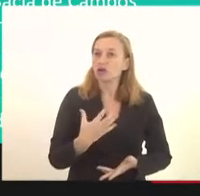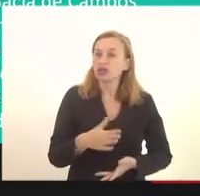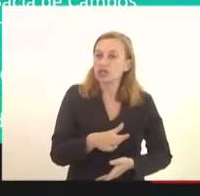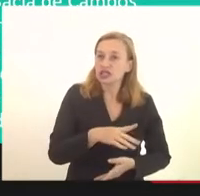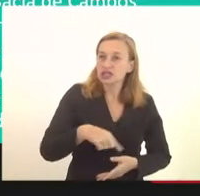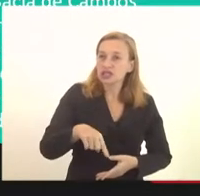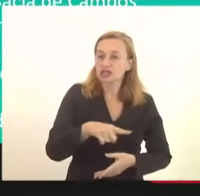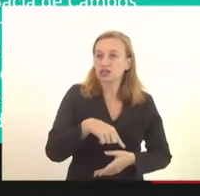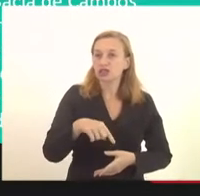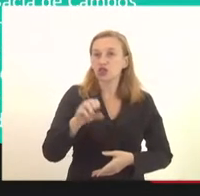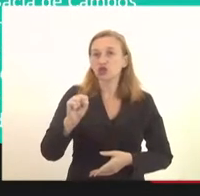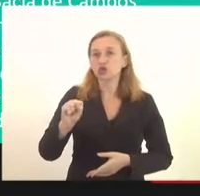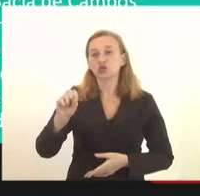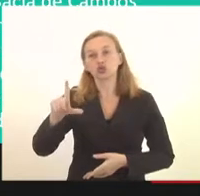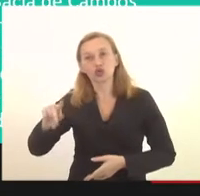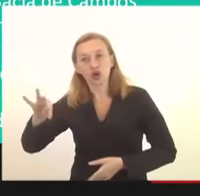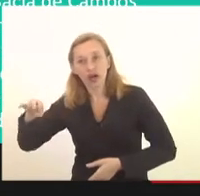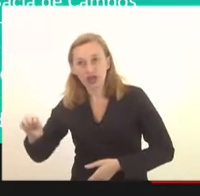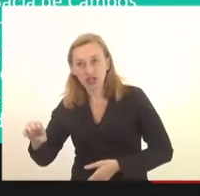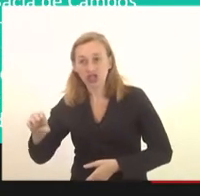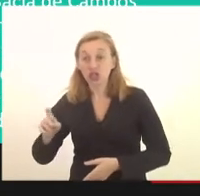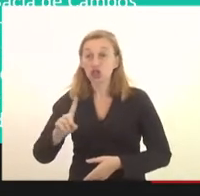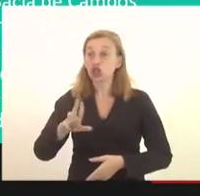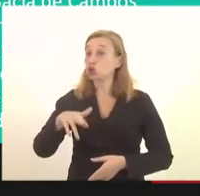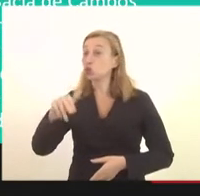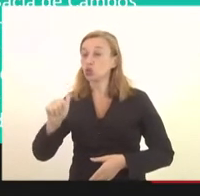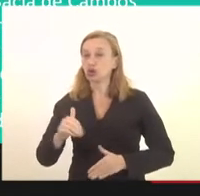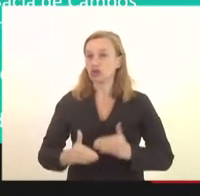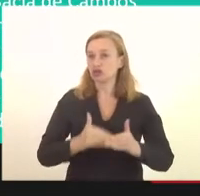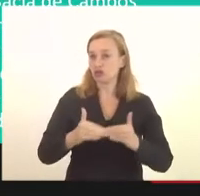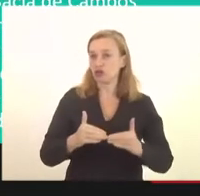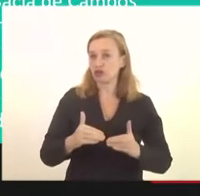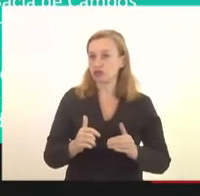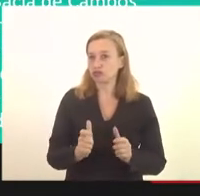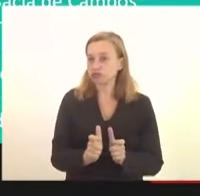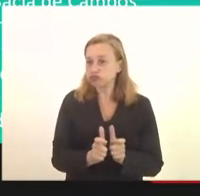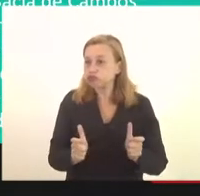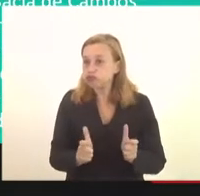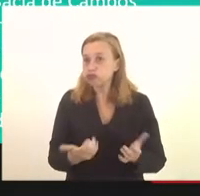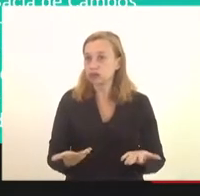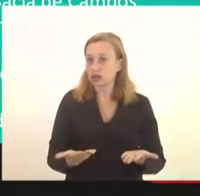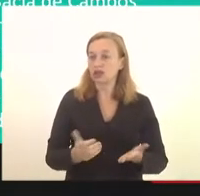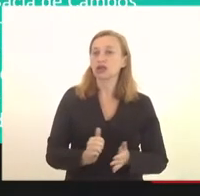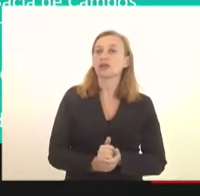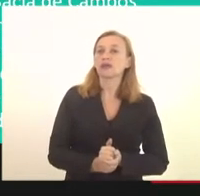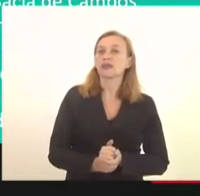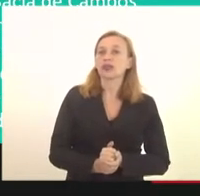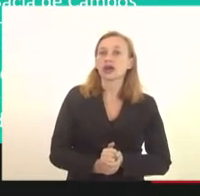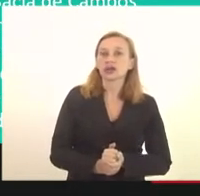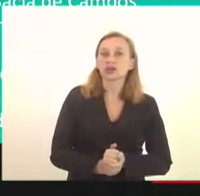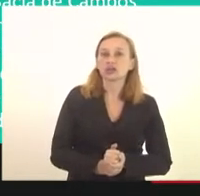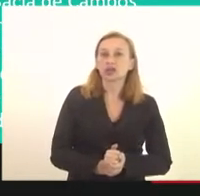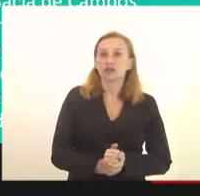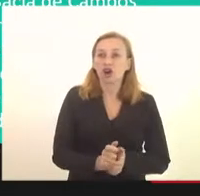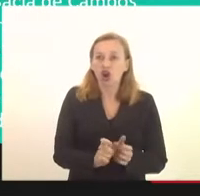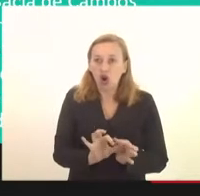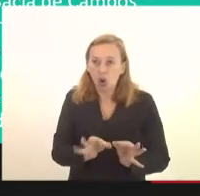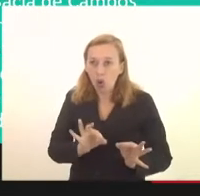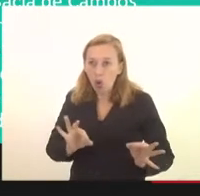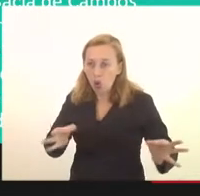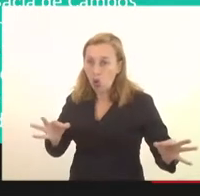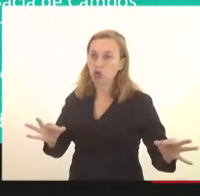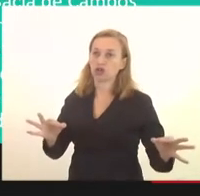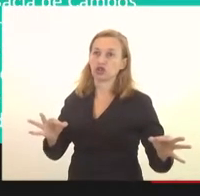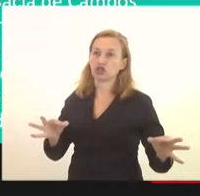parte sudoeste do bloco, que ela nunca foi desenvolvida por questão de tamanho e logística, né? Ela estava longe, vamos dizer assim, das